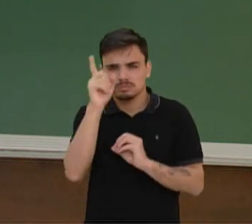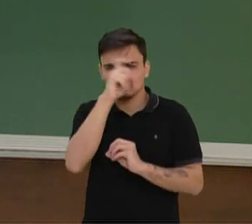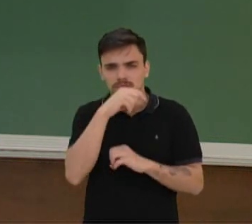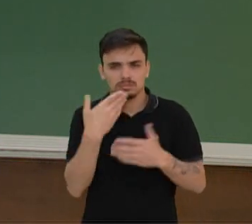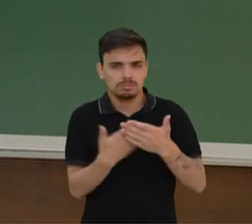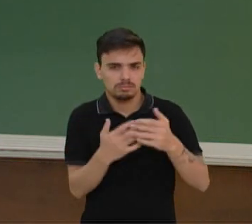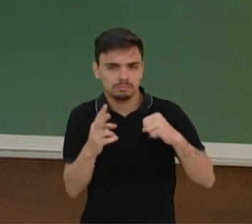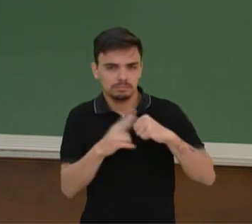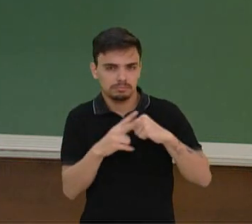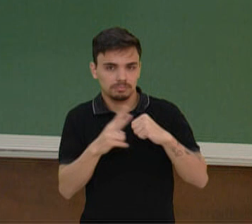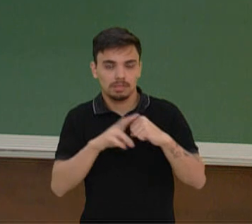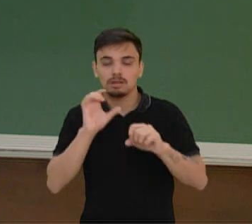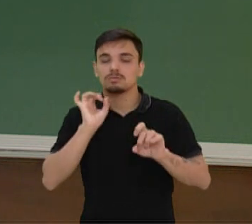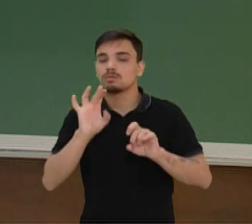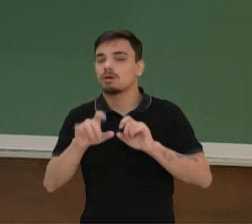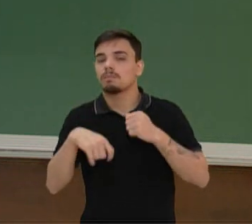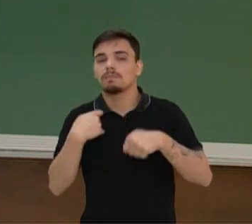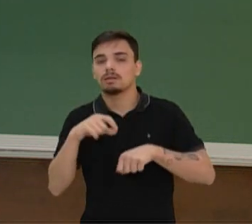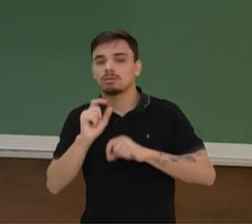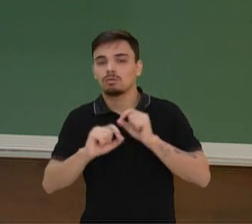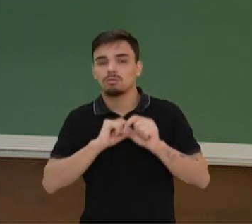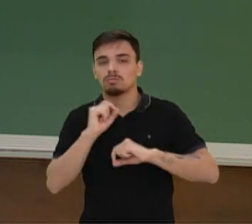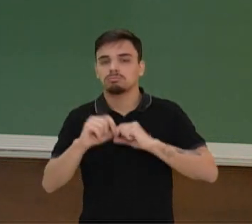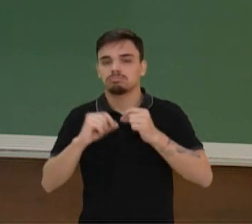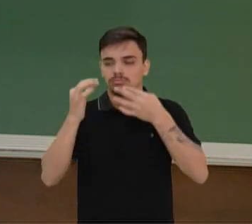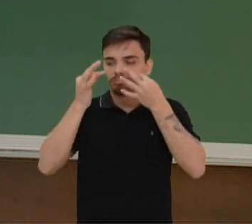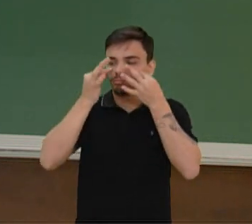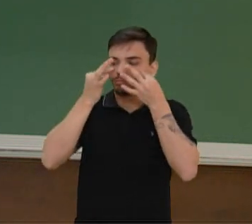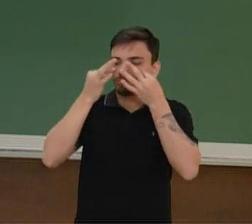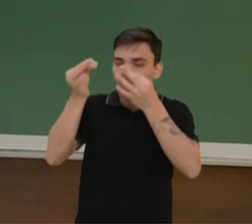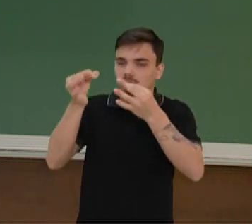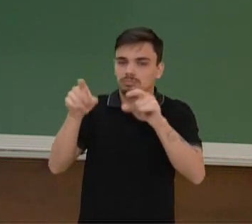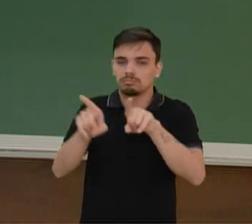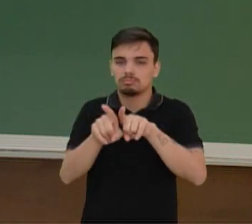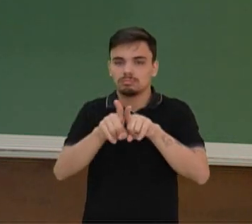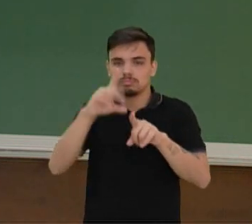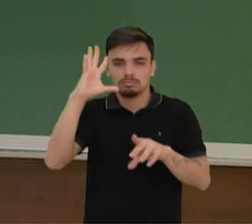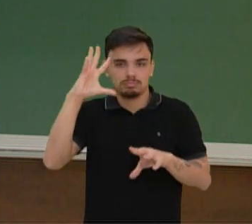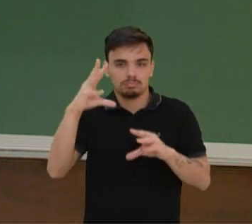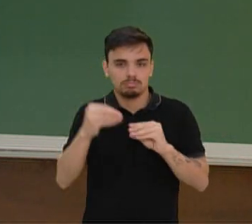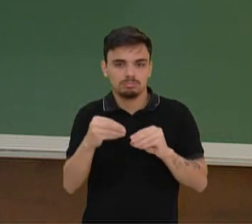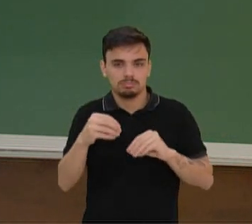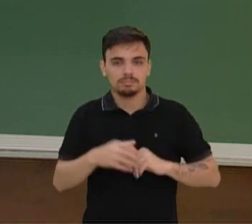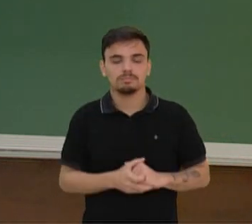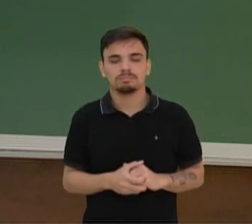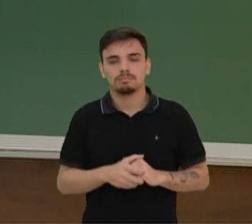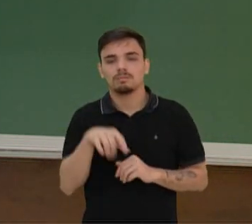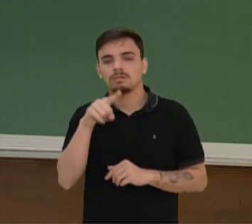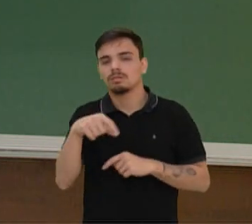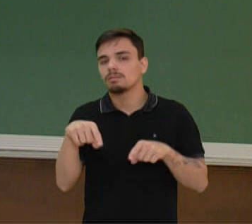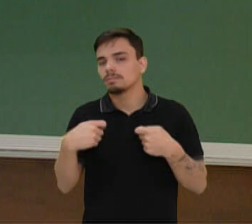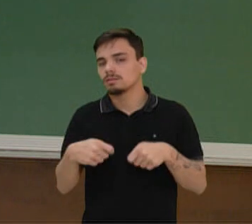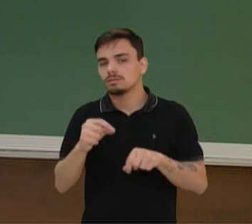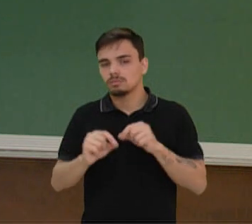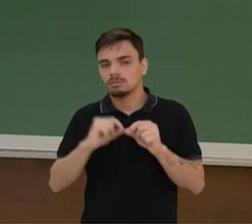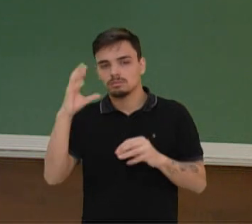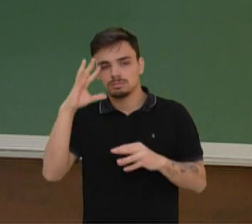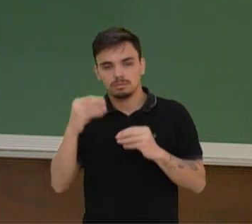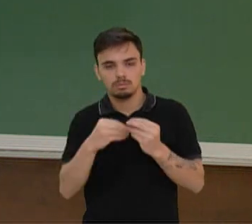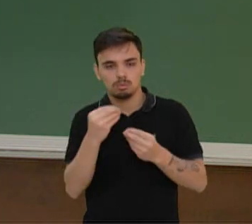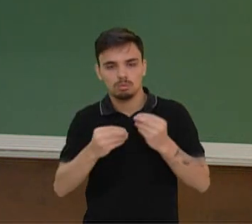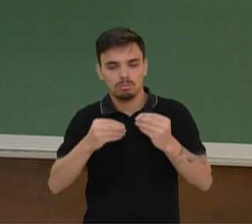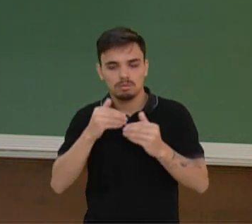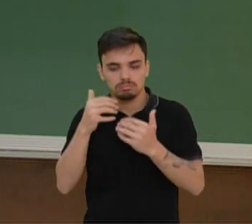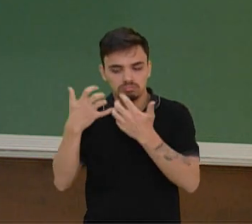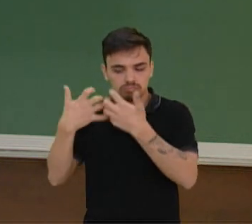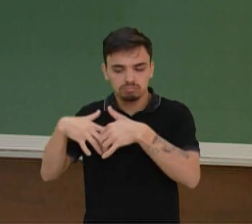Não é, só necessita de um pouquinho de atenção e compreensão. Você precisa entender como funciona,